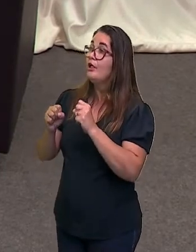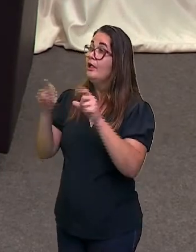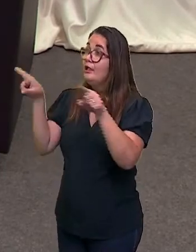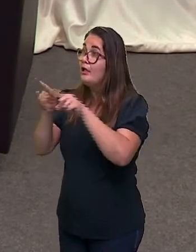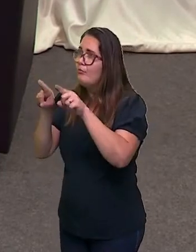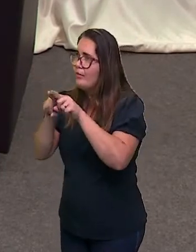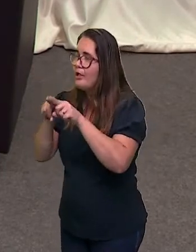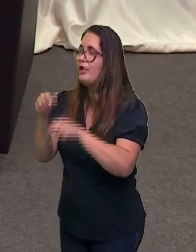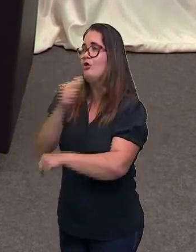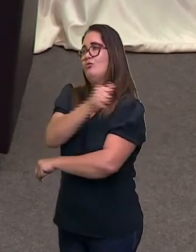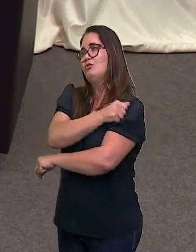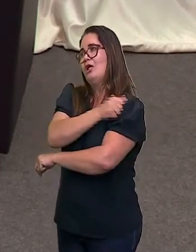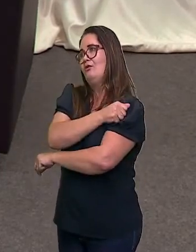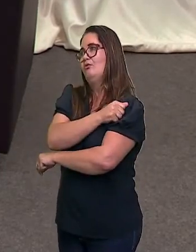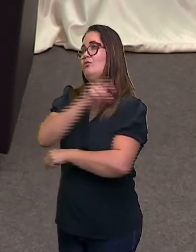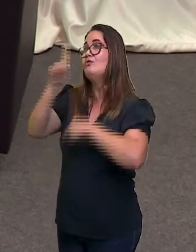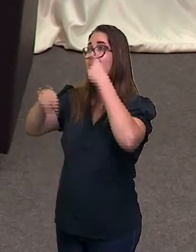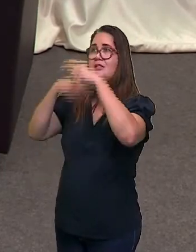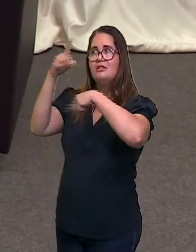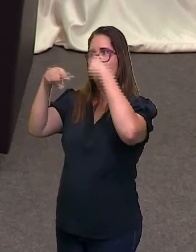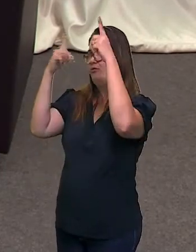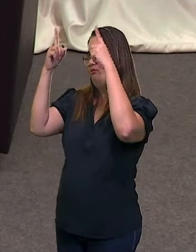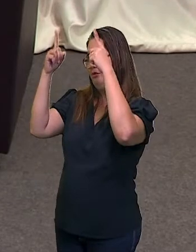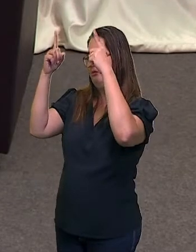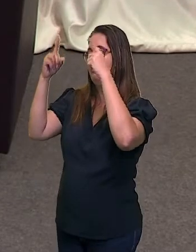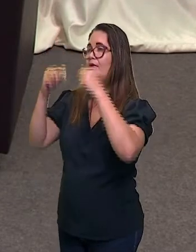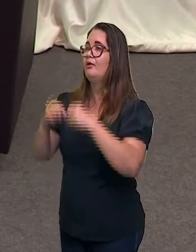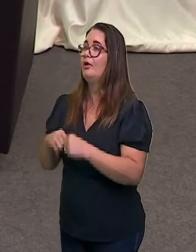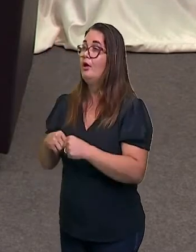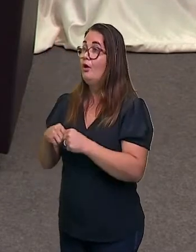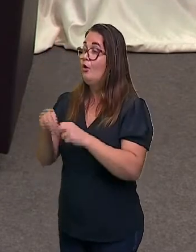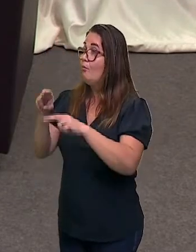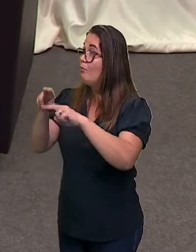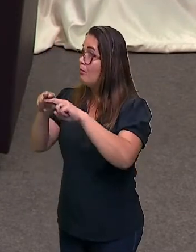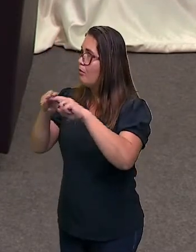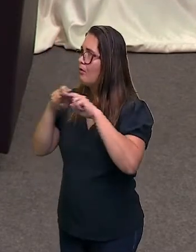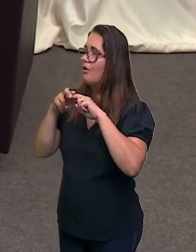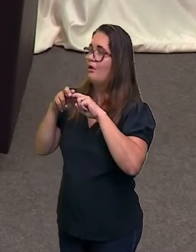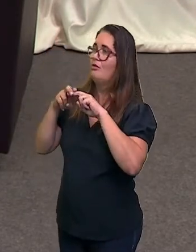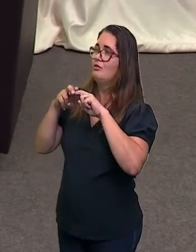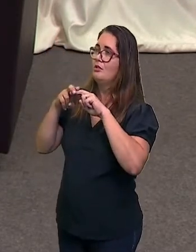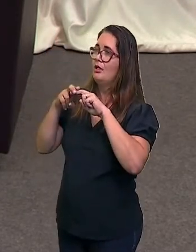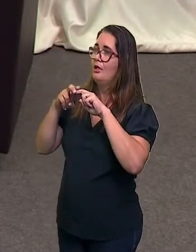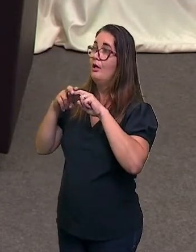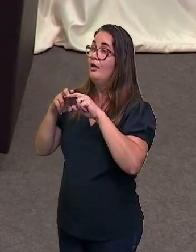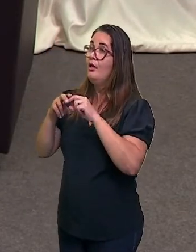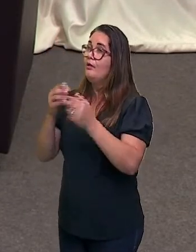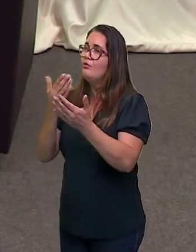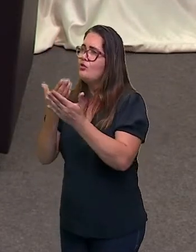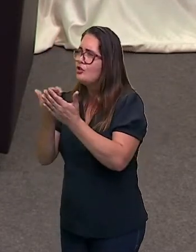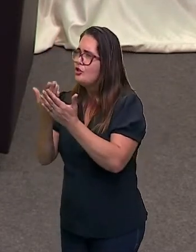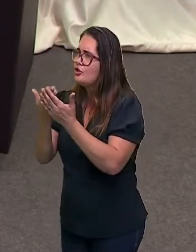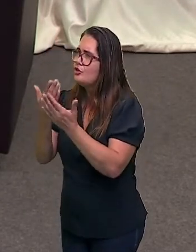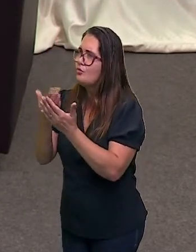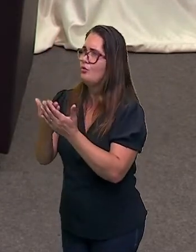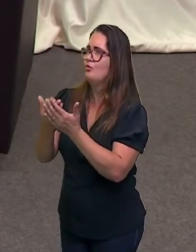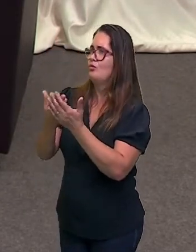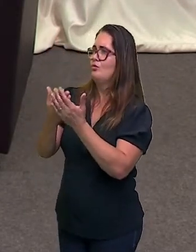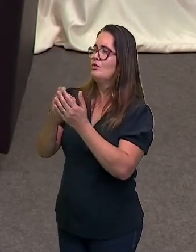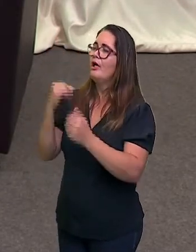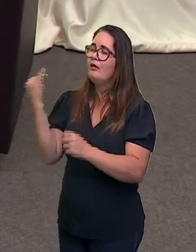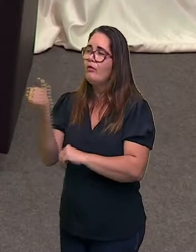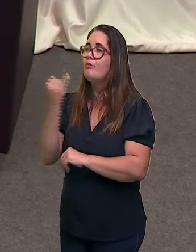dos alunos, visto que elas são significativas, torna a